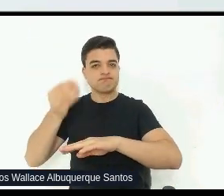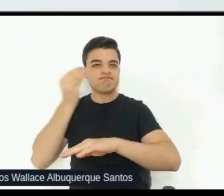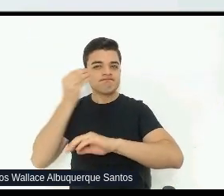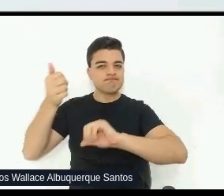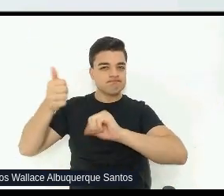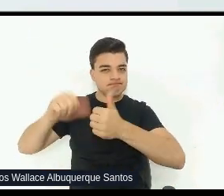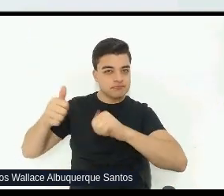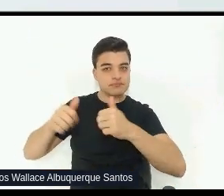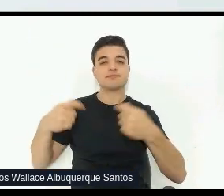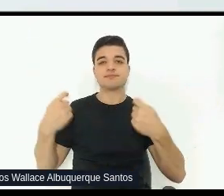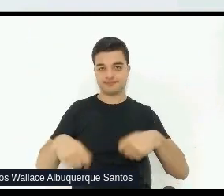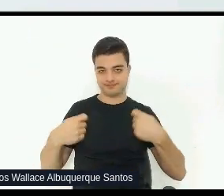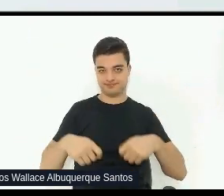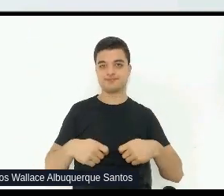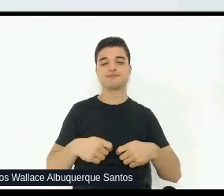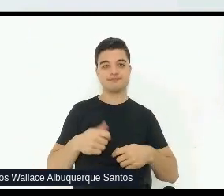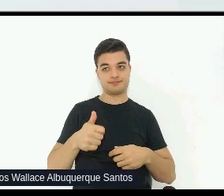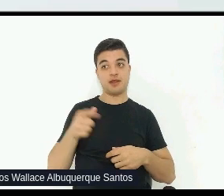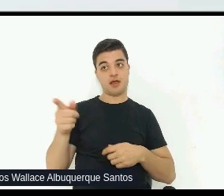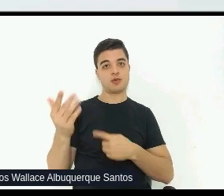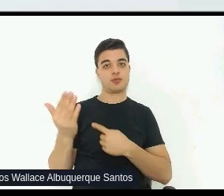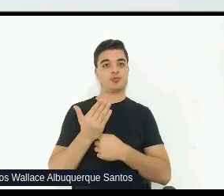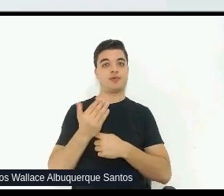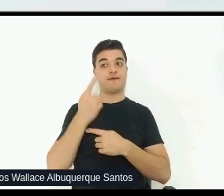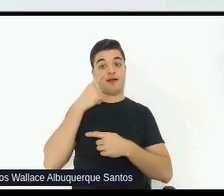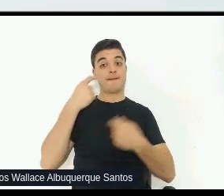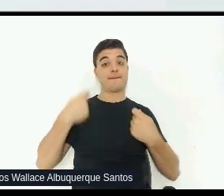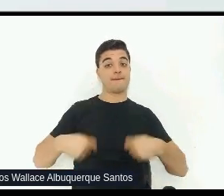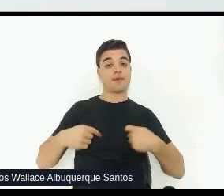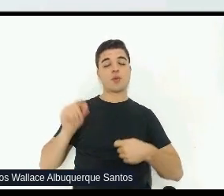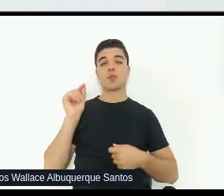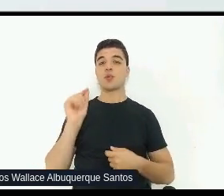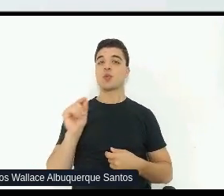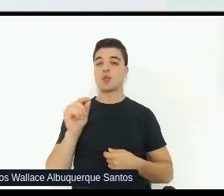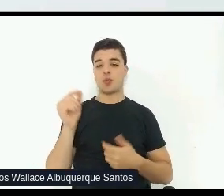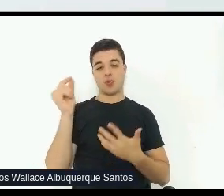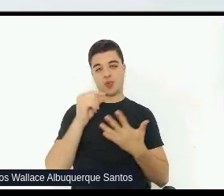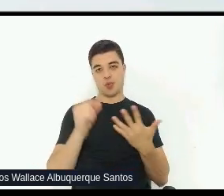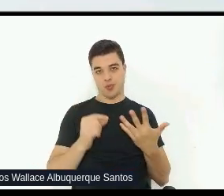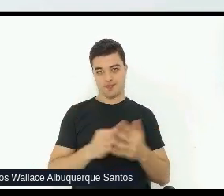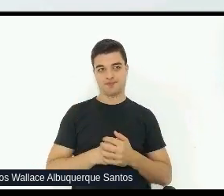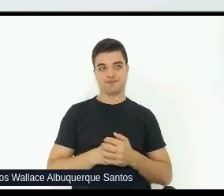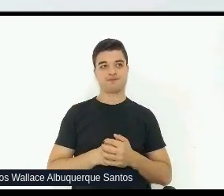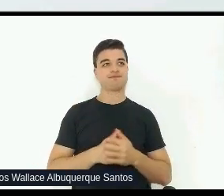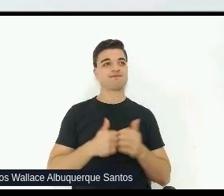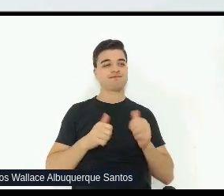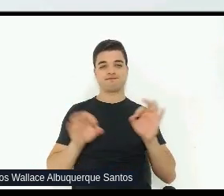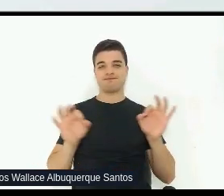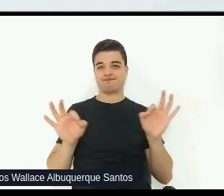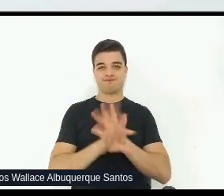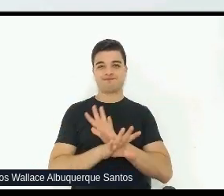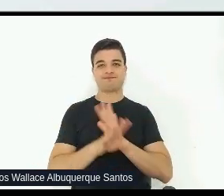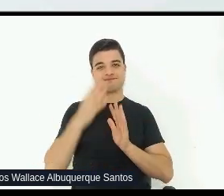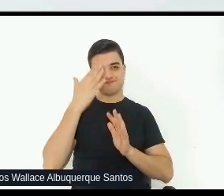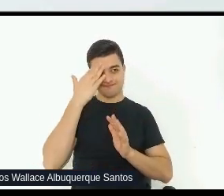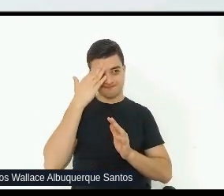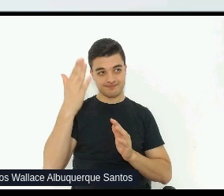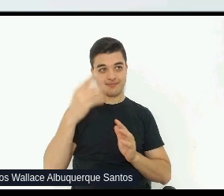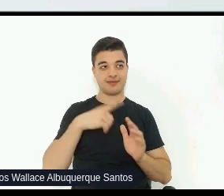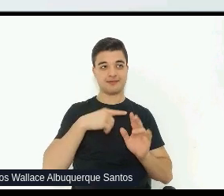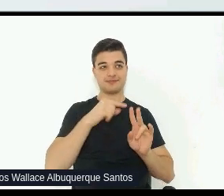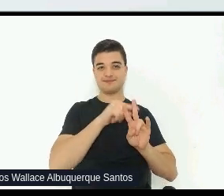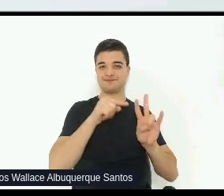entender realmente quais são as necessidades dele. E é isso, muito obrigada. Aqui eu deixo meu LinkedIn, meu